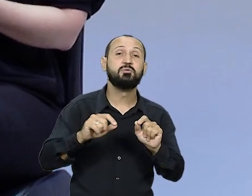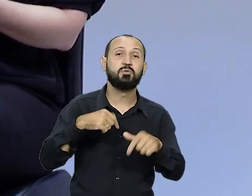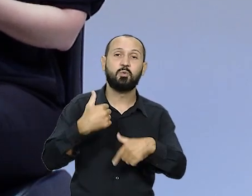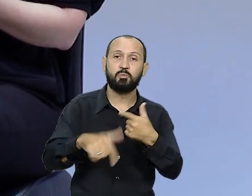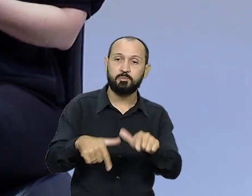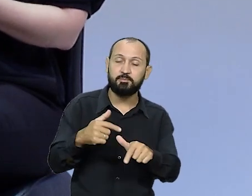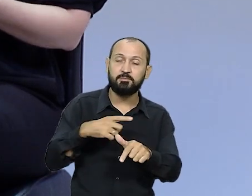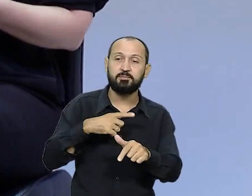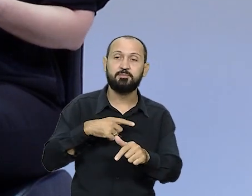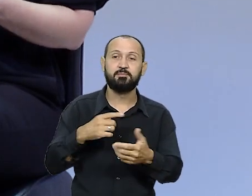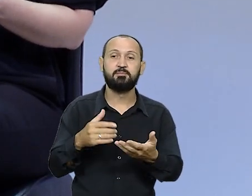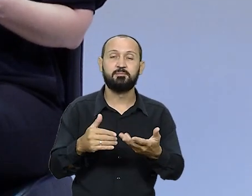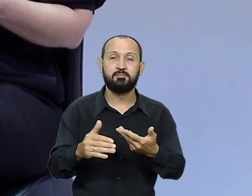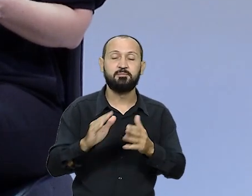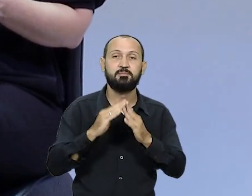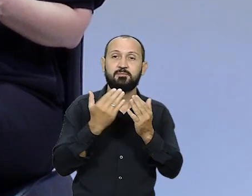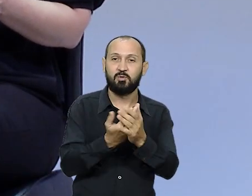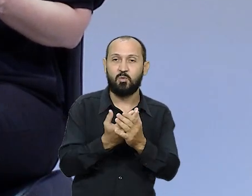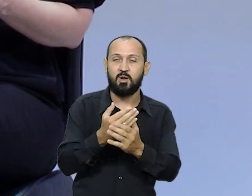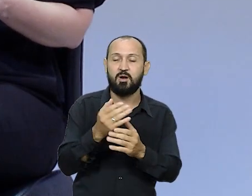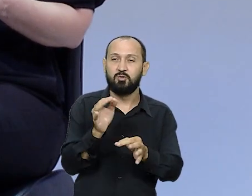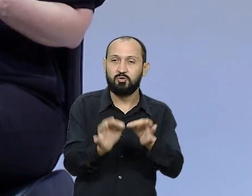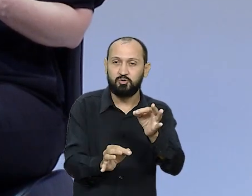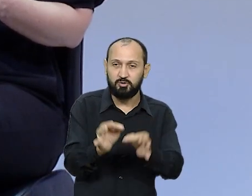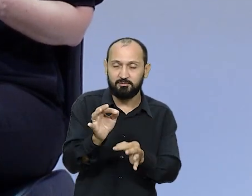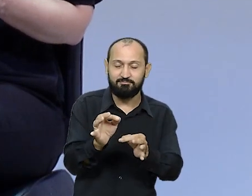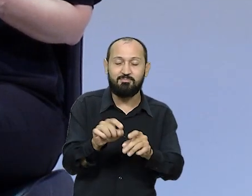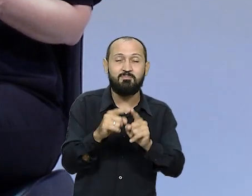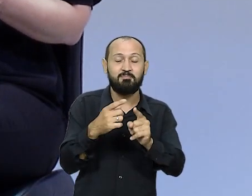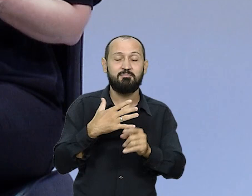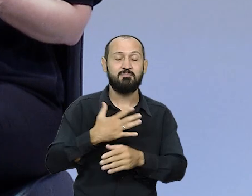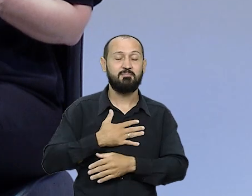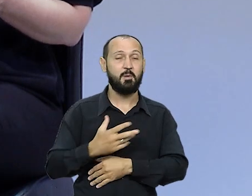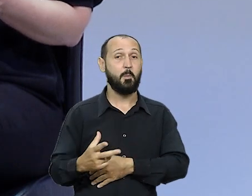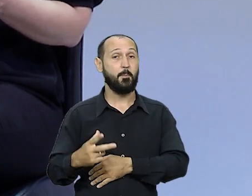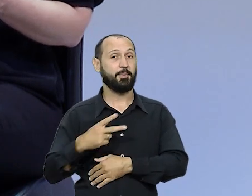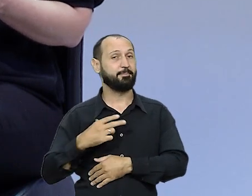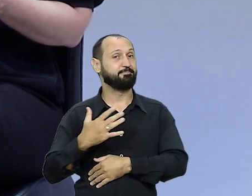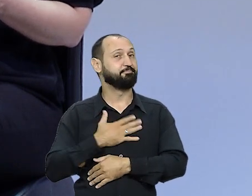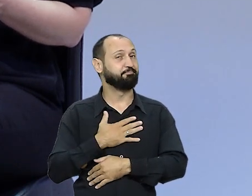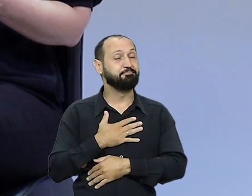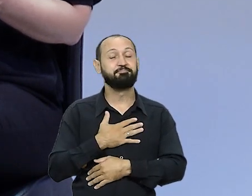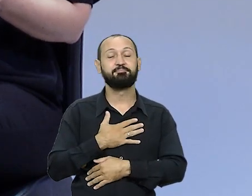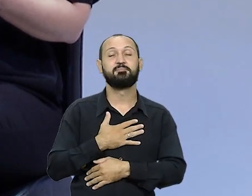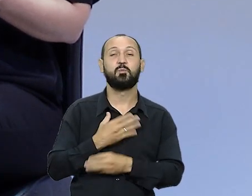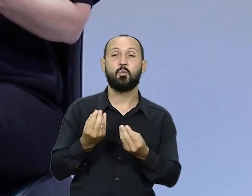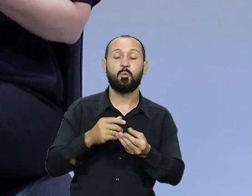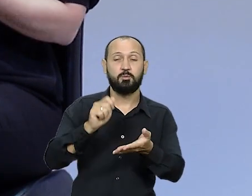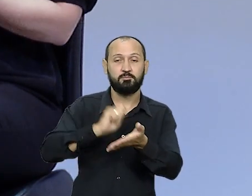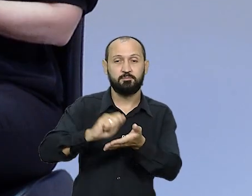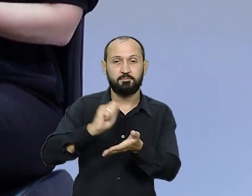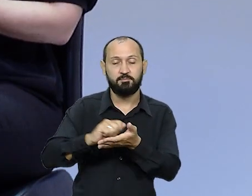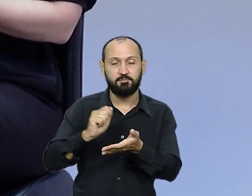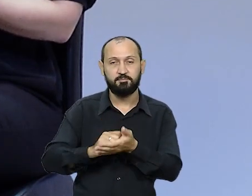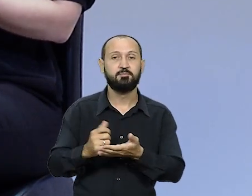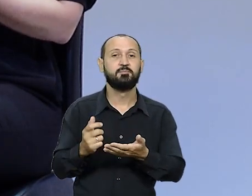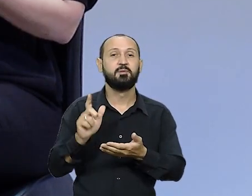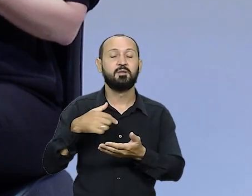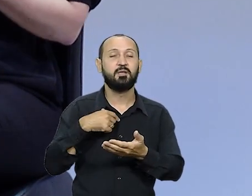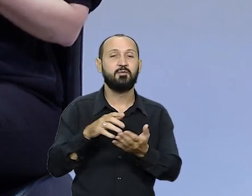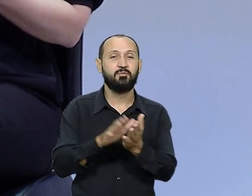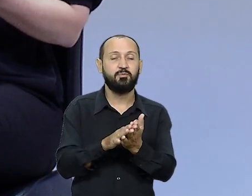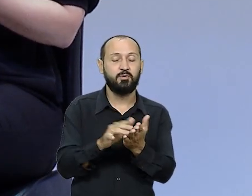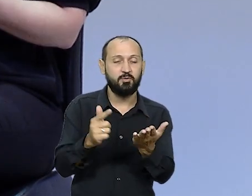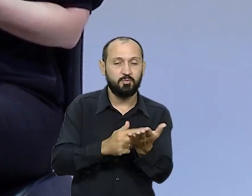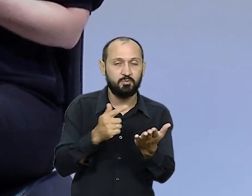além do que o trabalho realizado na Escola Judiciária Eleitoral, mas é um trabalho pessoal e um trabalho como escritora, que